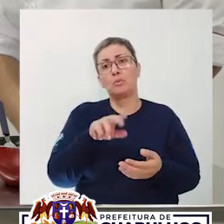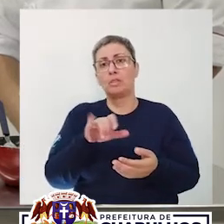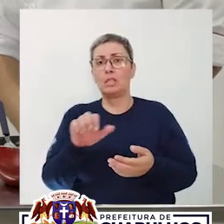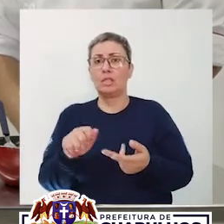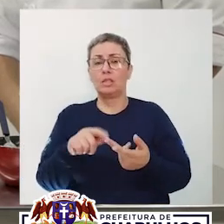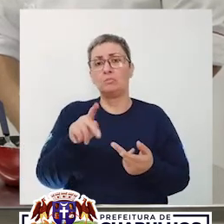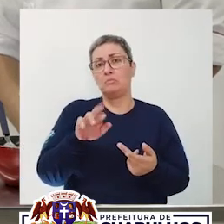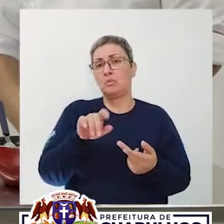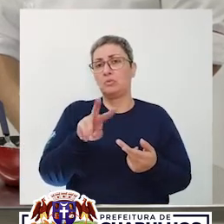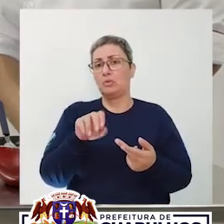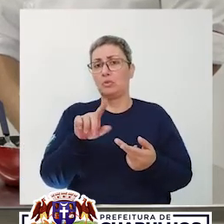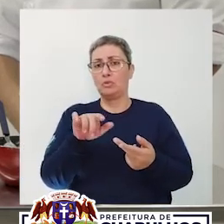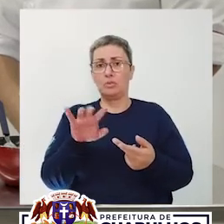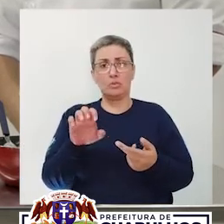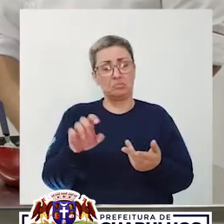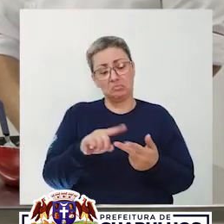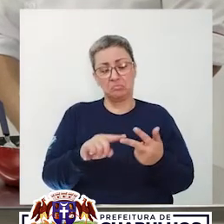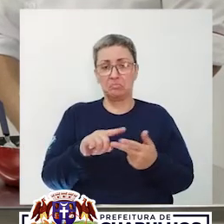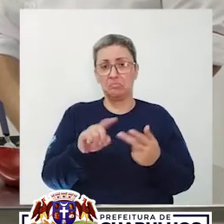ou mussarela, ou provolone,